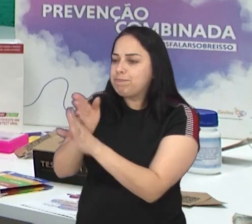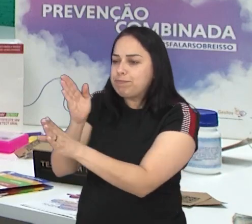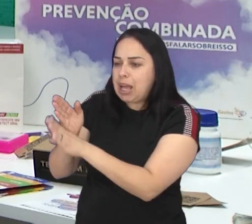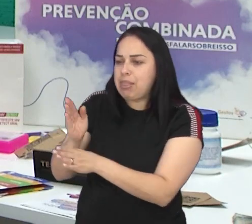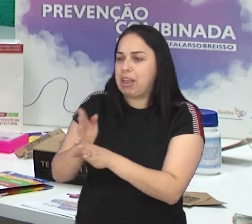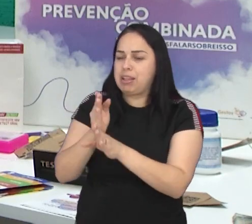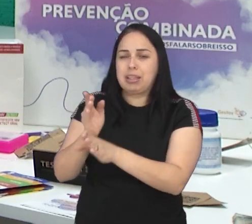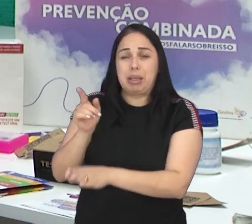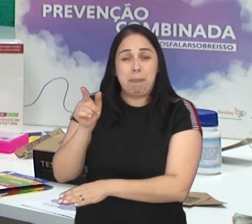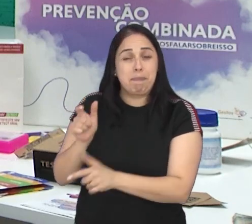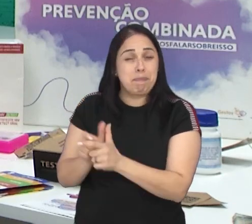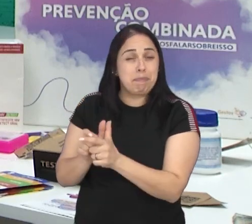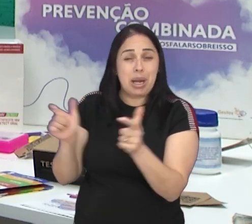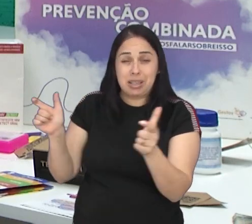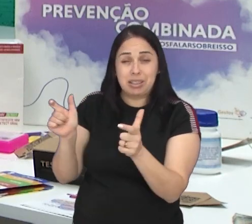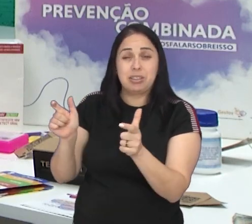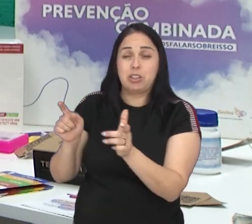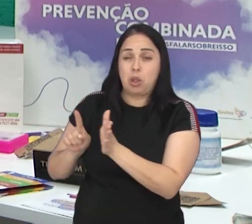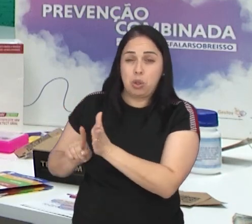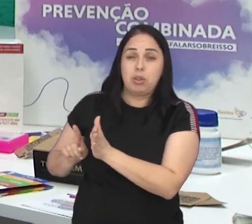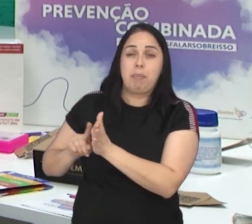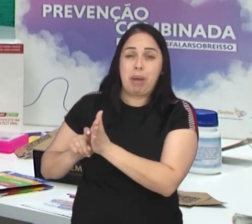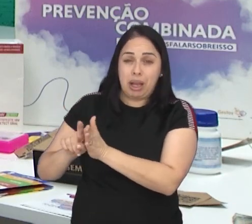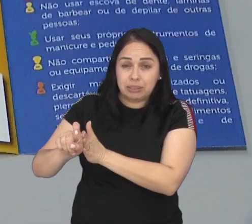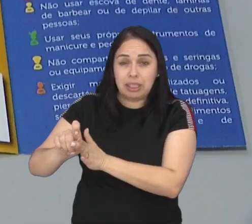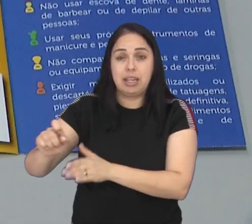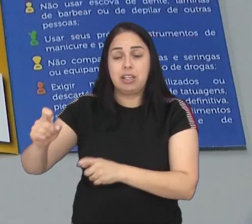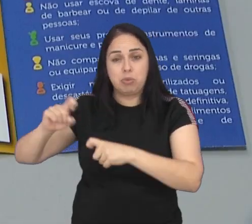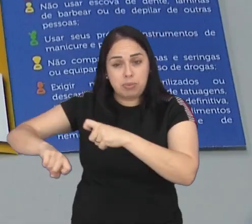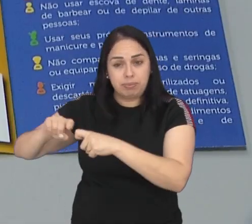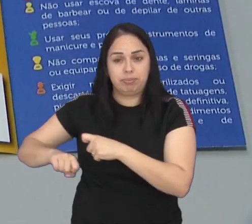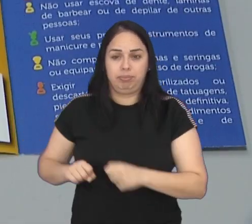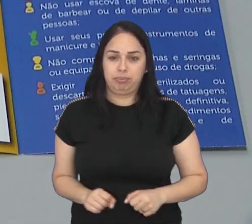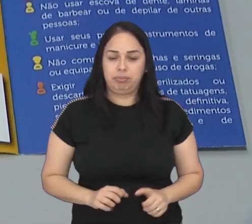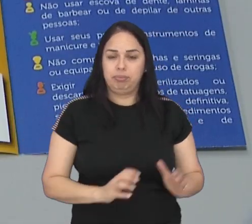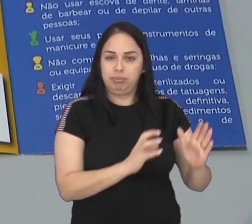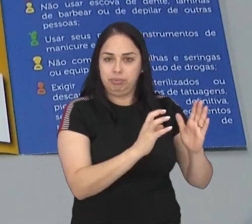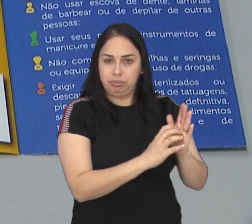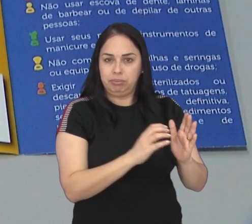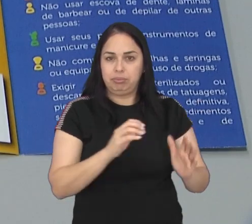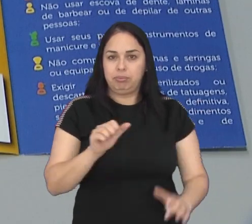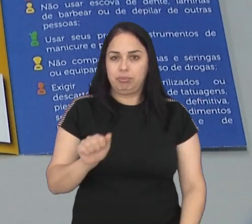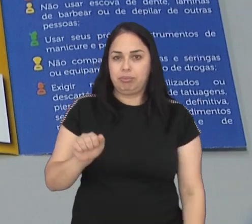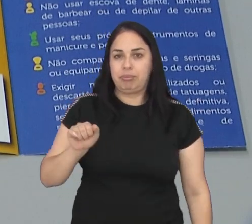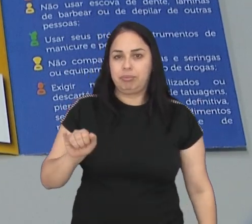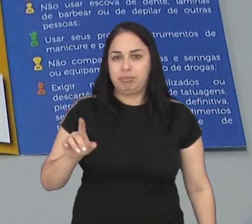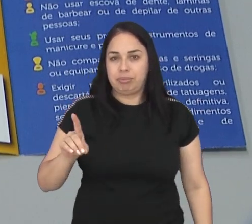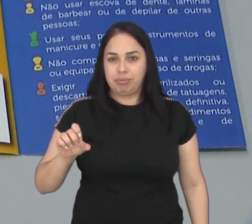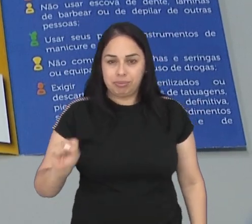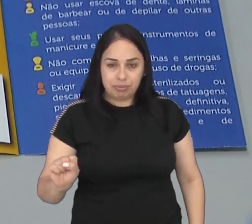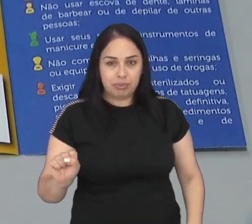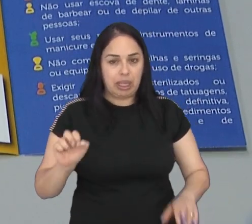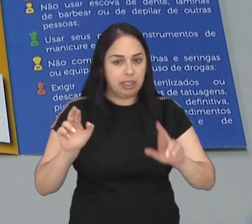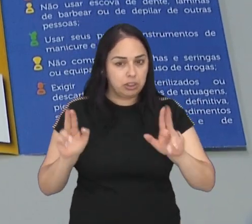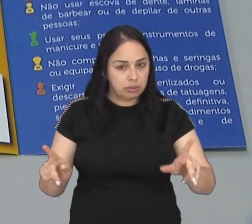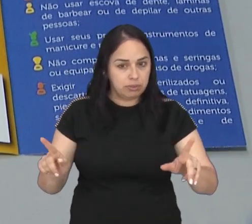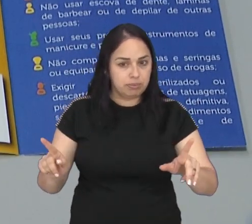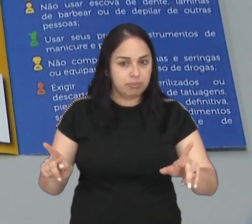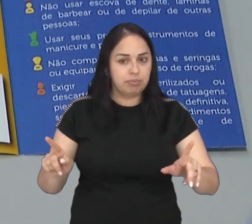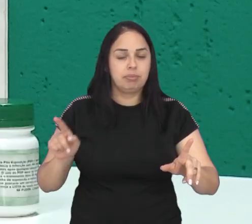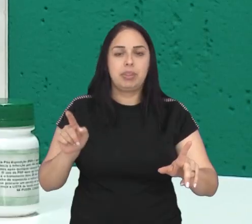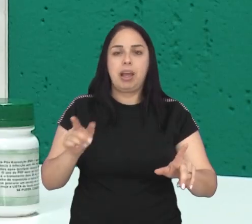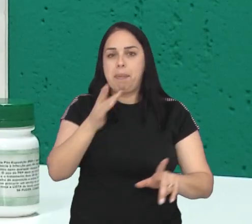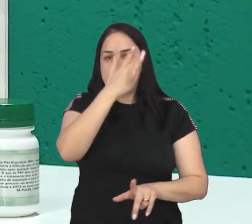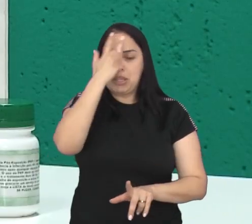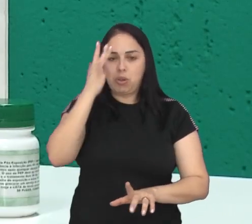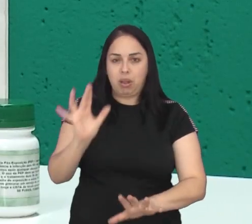o potencial risco de infecção, principalmente da sífilis. Vale reforçar que HIV e AIDS não são a mesma coisa.